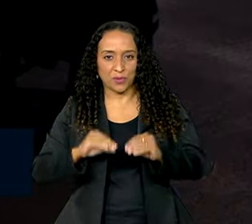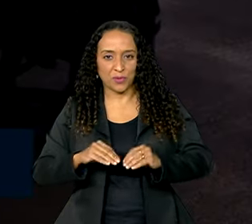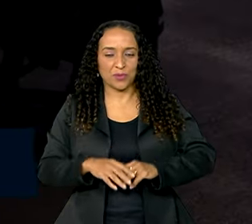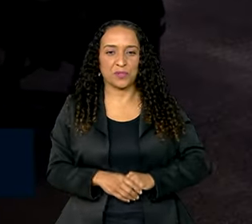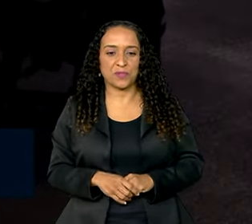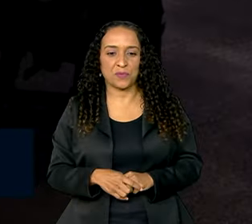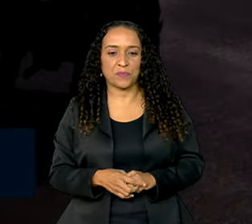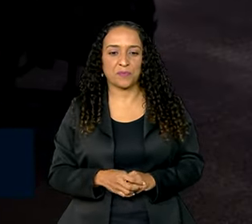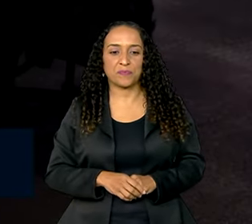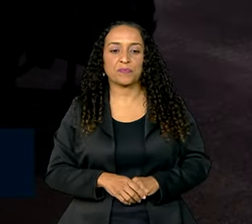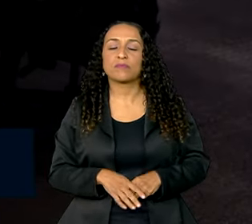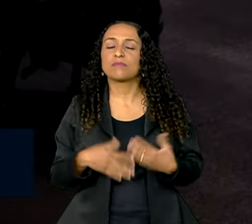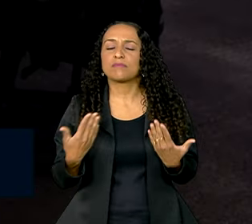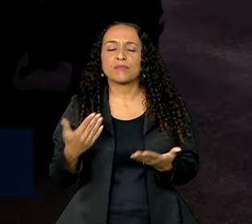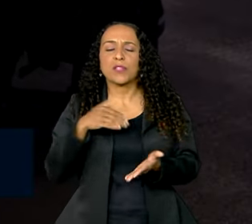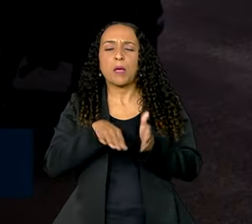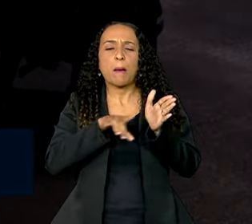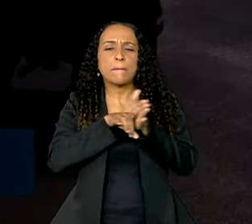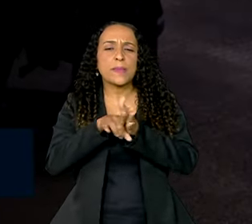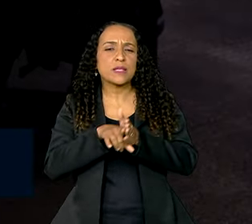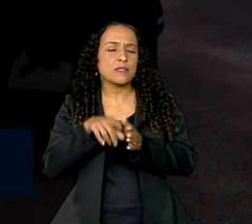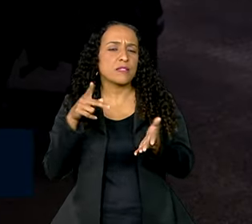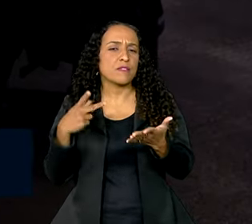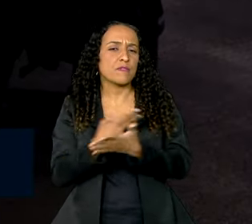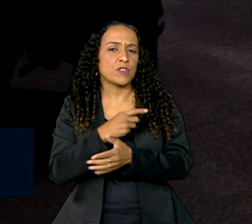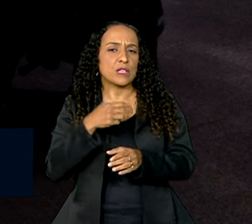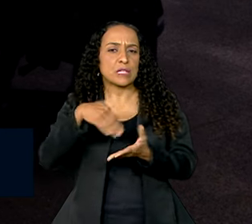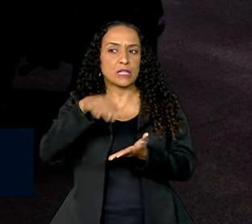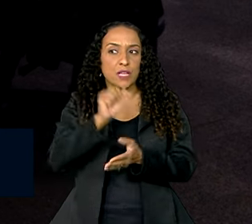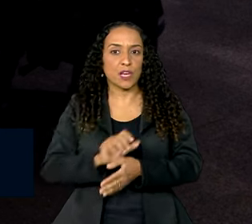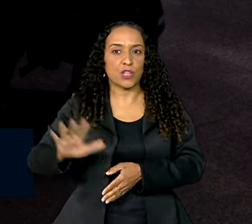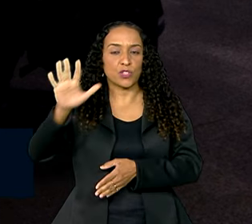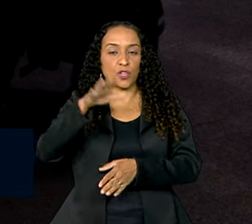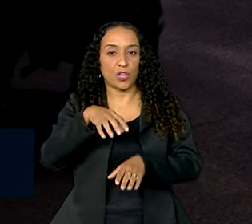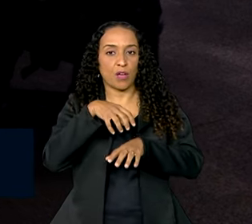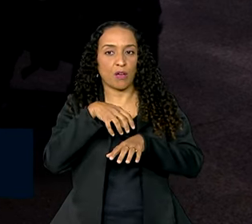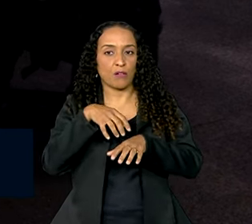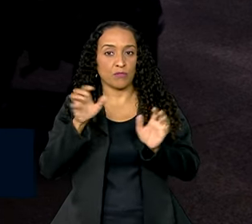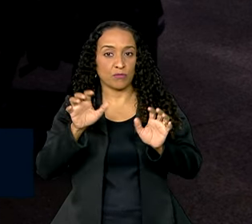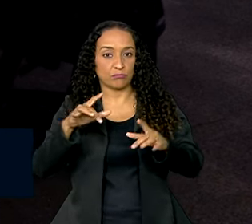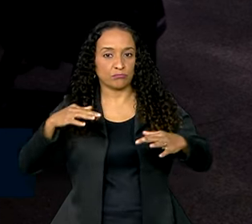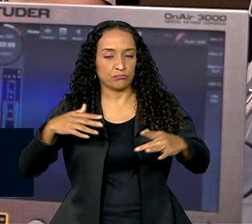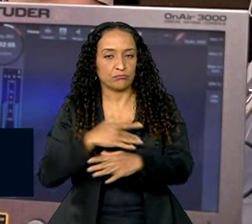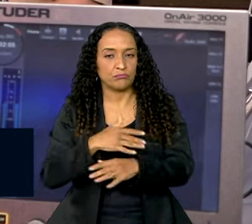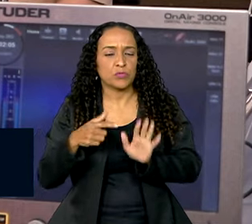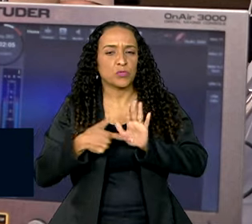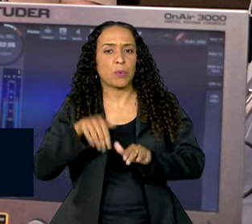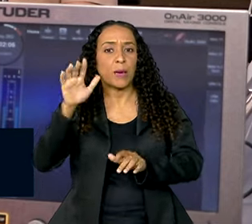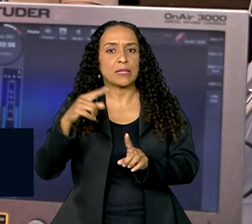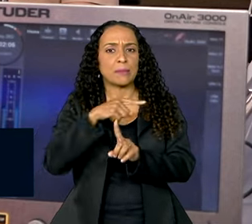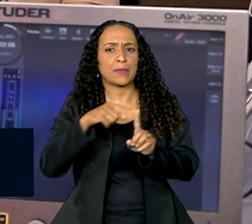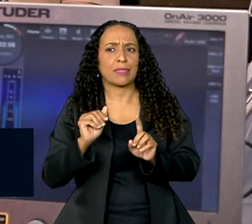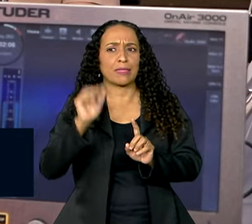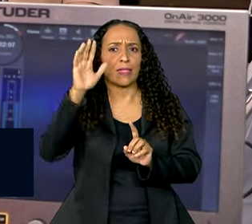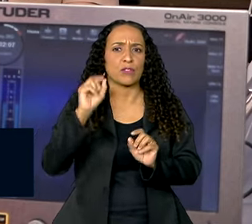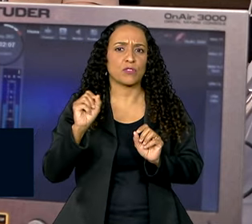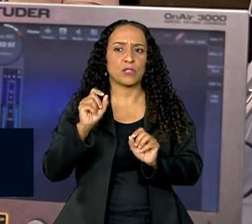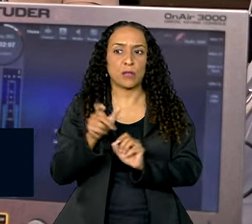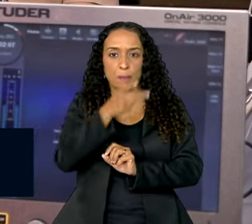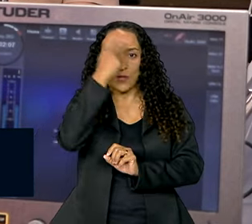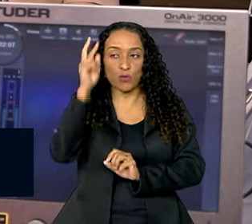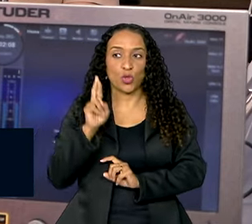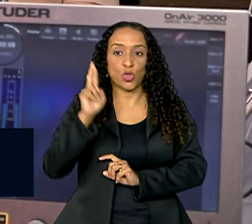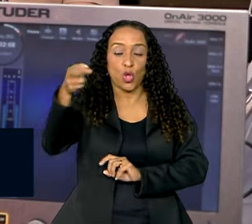noite. Secretário, uma pesquisa realizada pela Secretaria Nacional de Trânsito mostrou que mais da metade dos proprietários